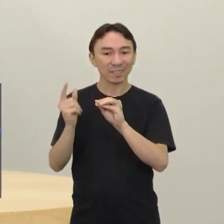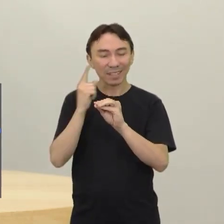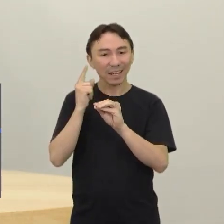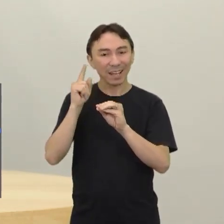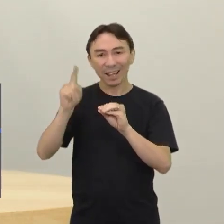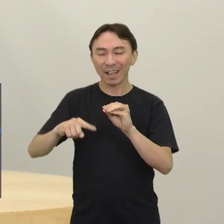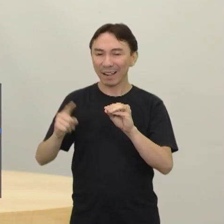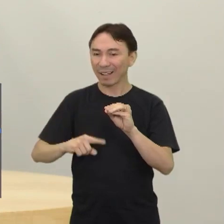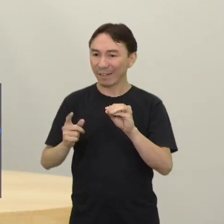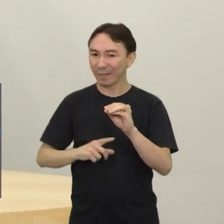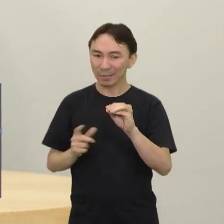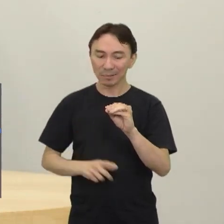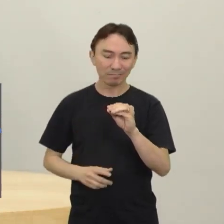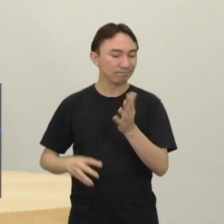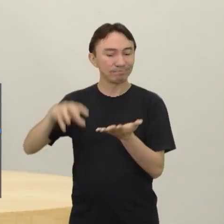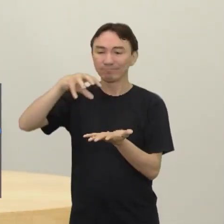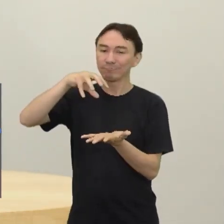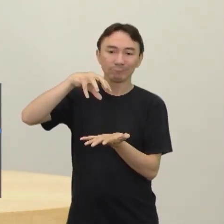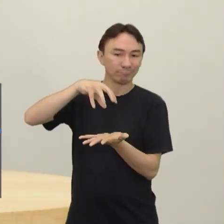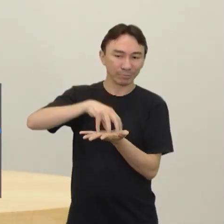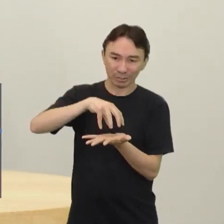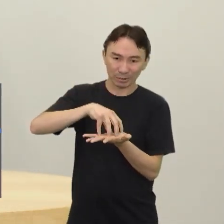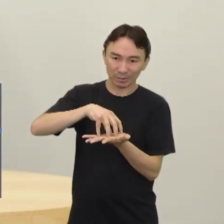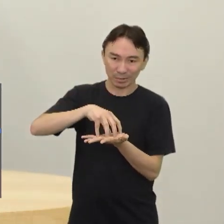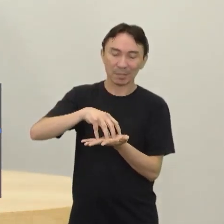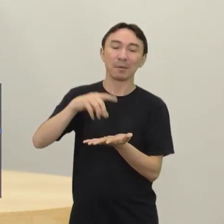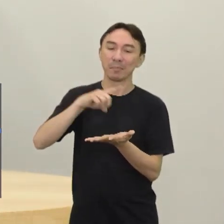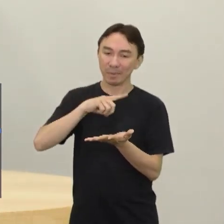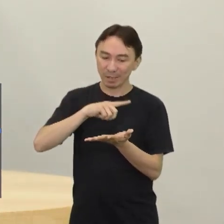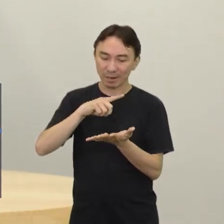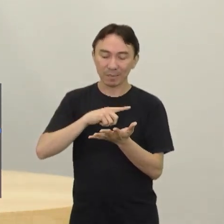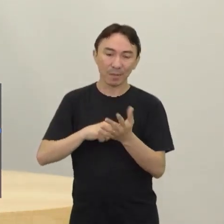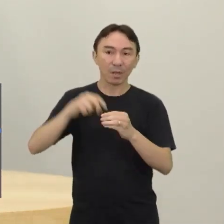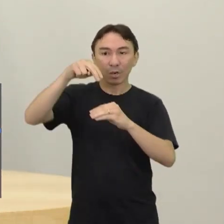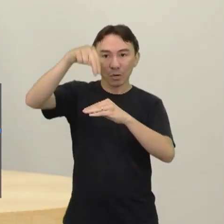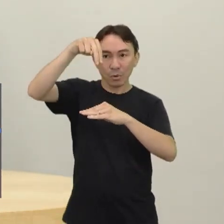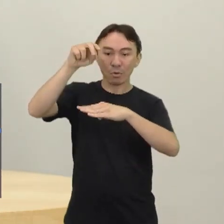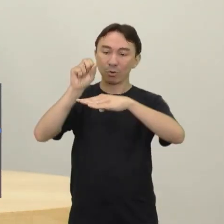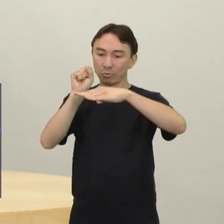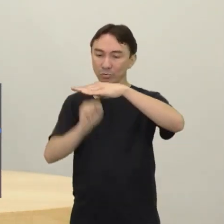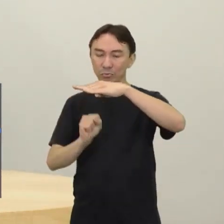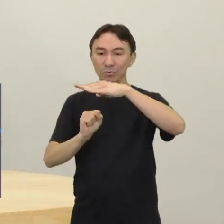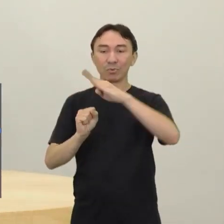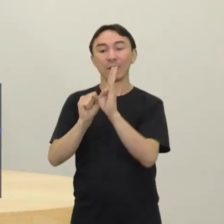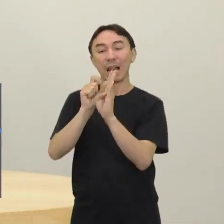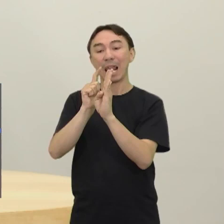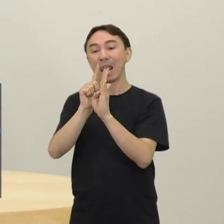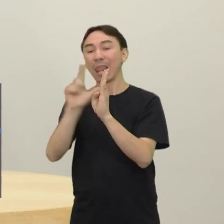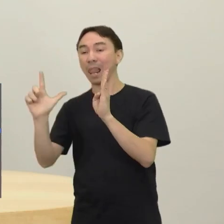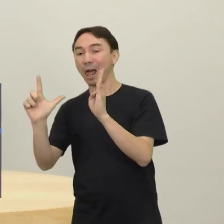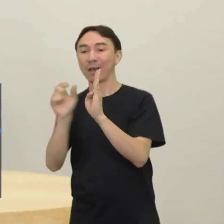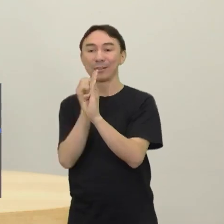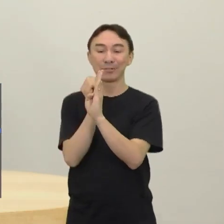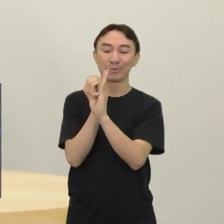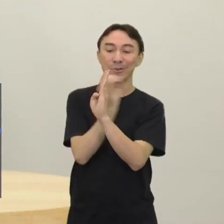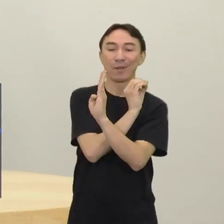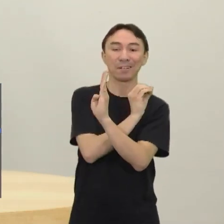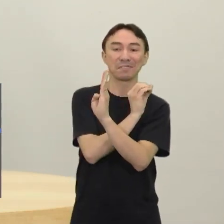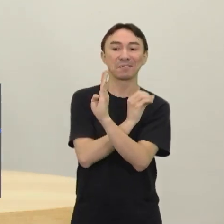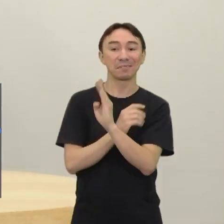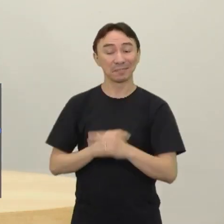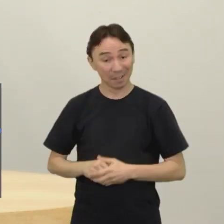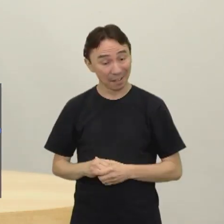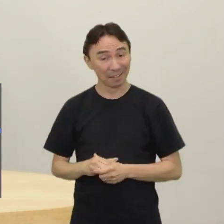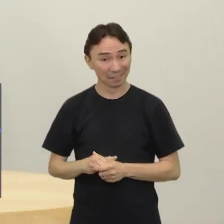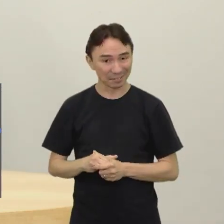no centro lá, pegando os 4 hemisférios. Então, é importante retratar isso. Por isso que quando a gente lá estuda